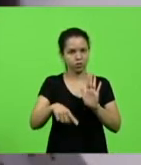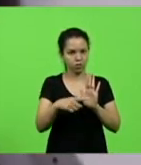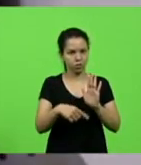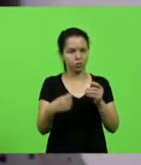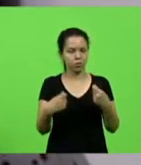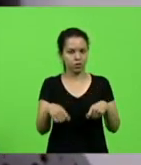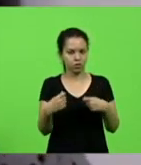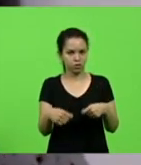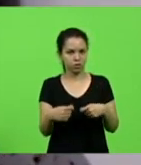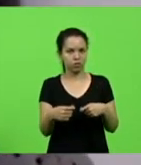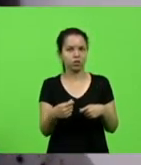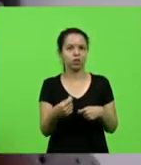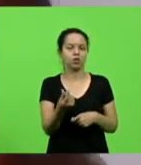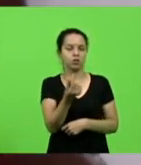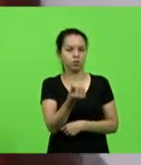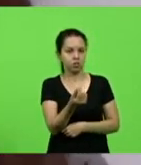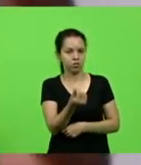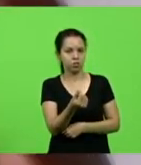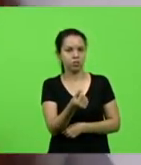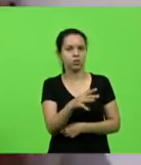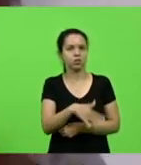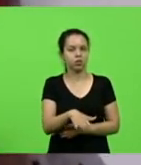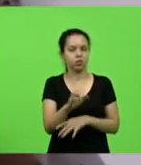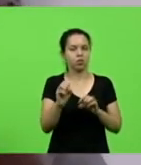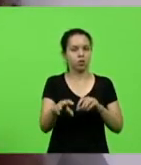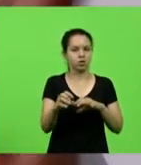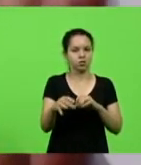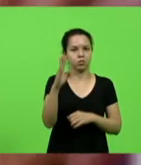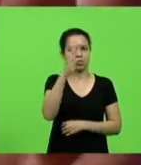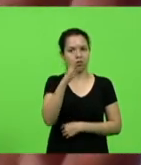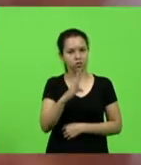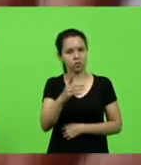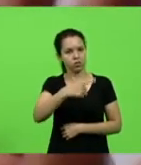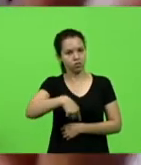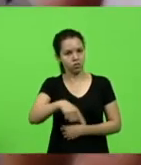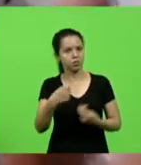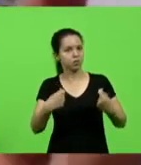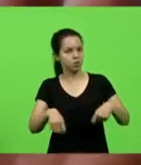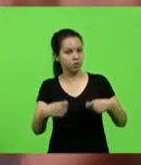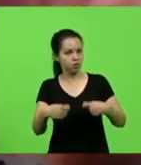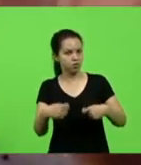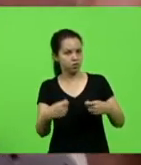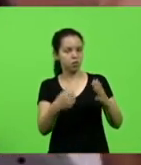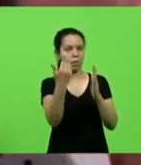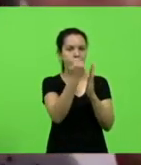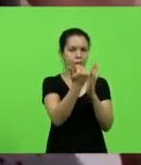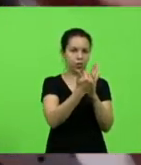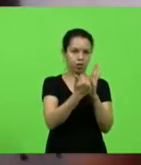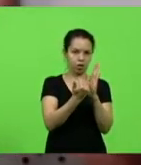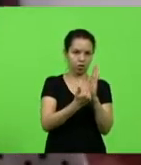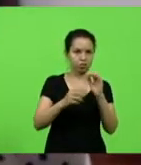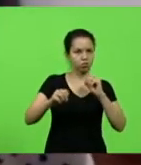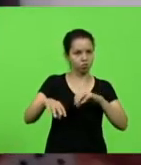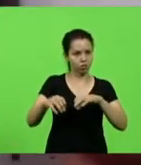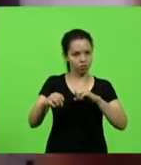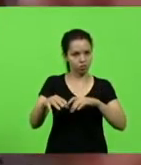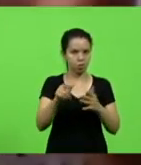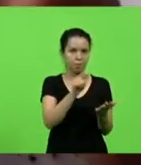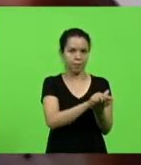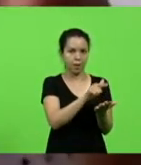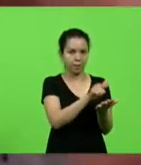financeiros para a nossa educação brasileira. Nós precisamos que os nossos planos de educação saiam do